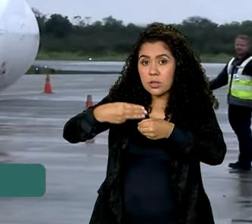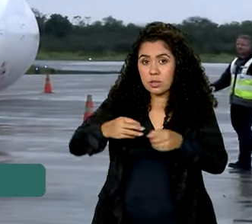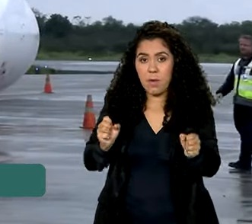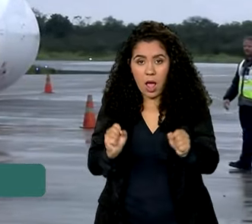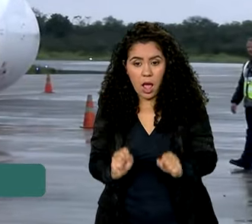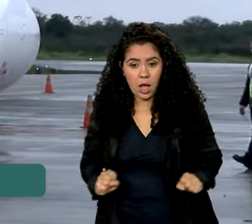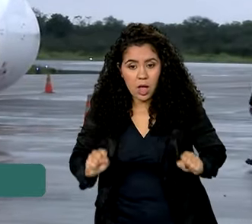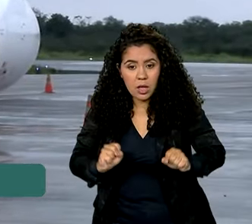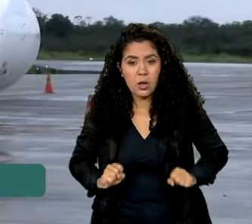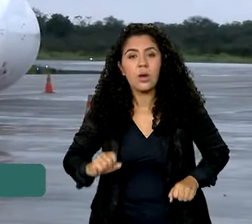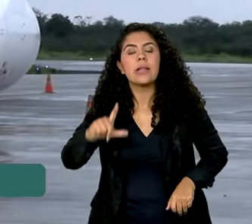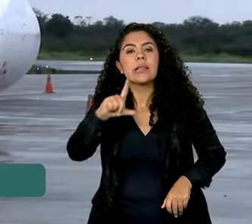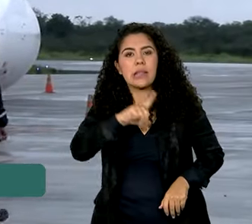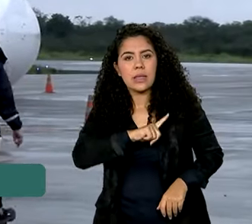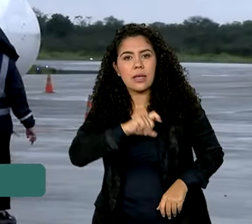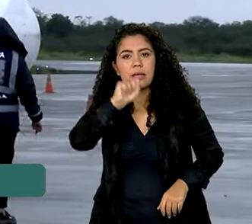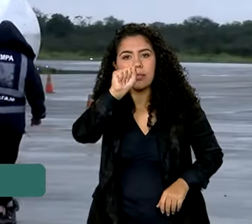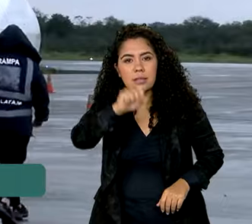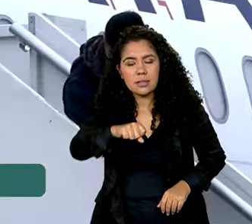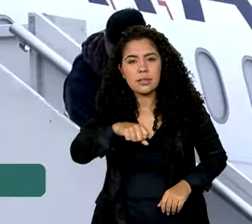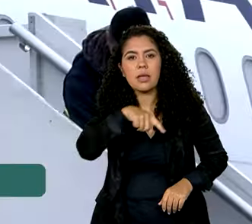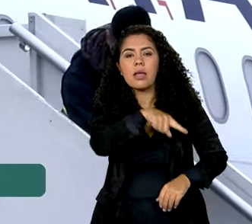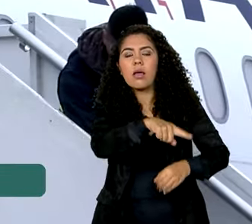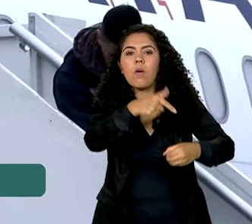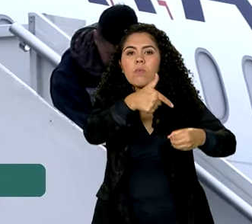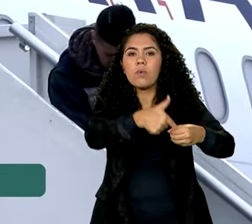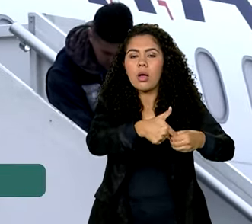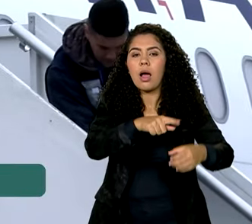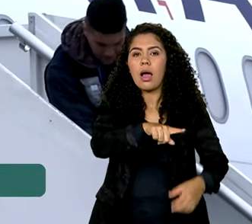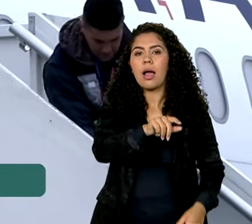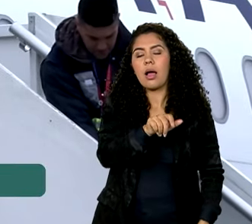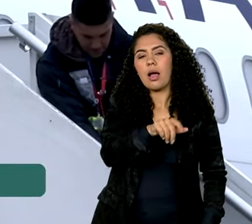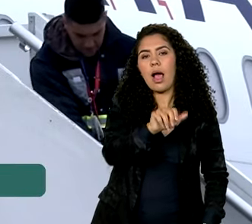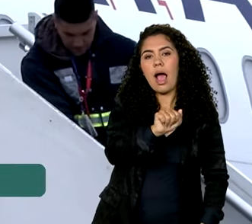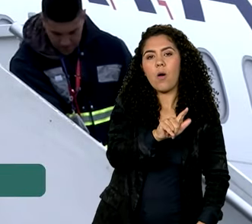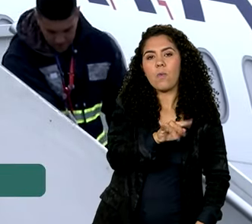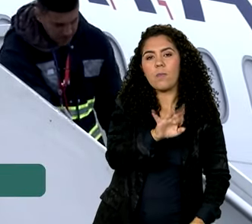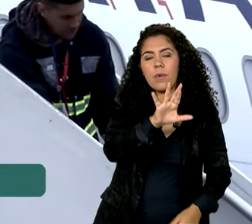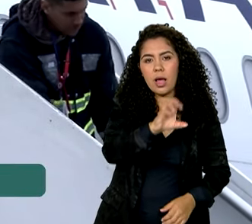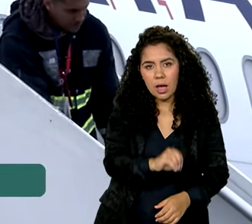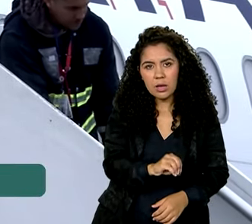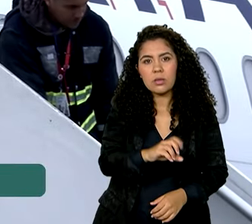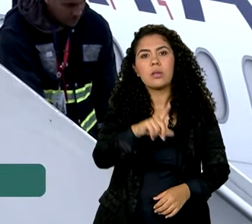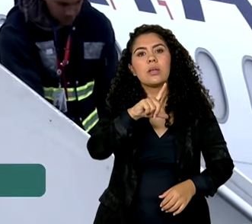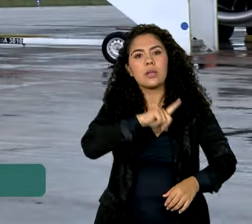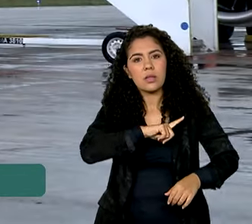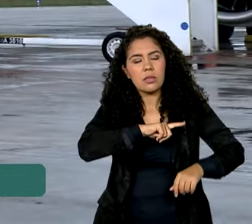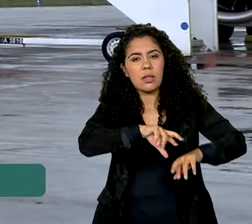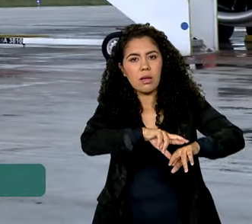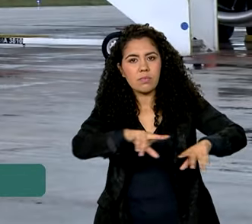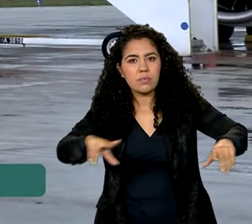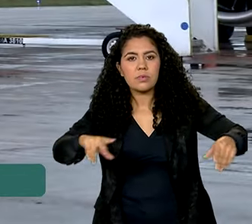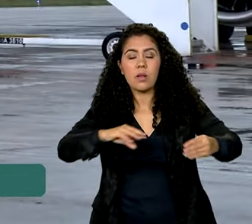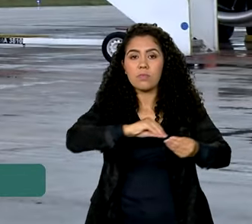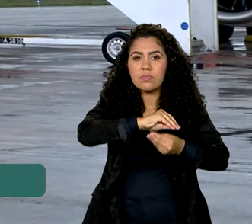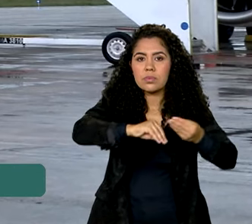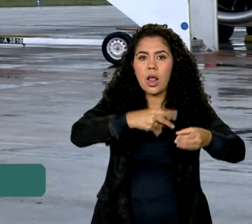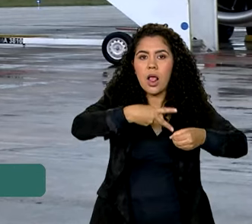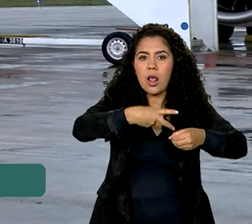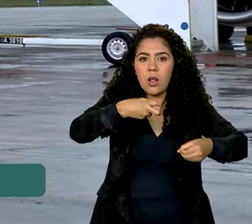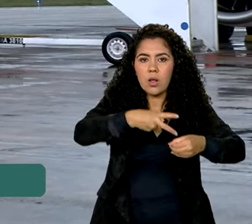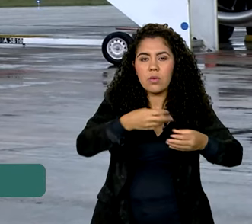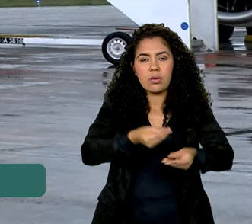existe a refinaria Alberto Pasqualini, que produz boa parte dos combustíveis derivados de petróleo distribuídos para o